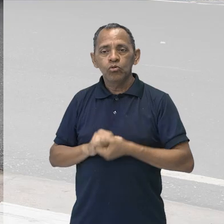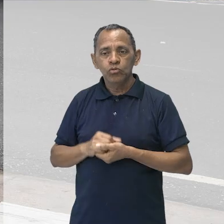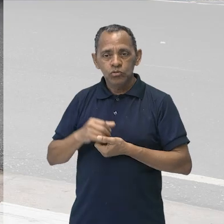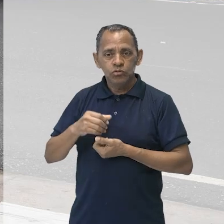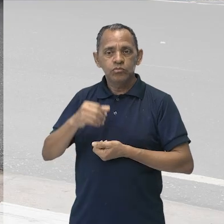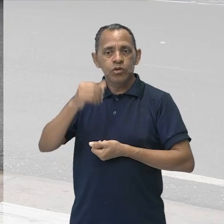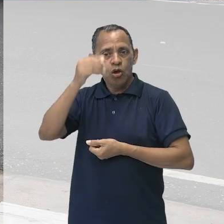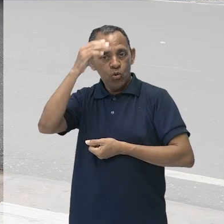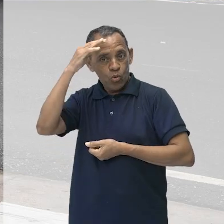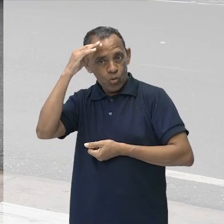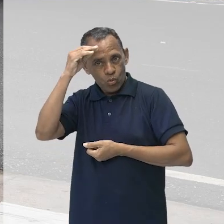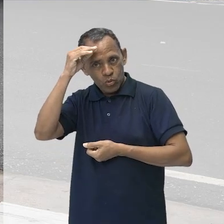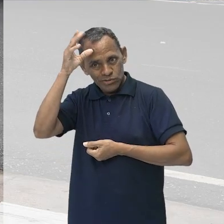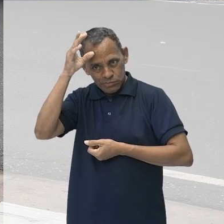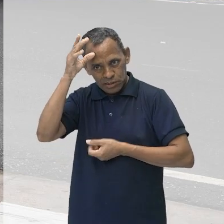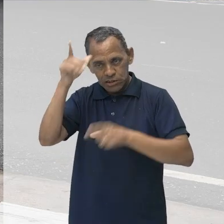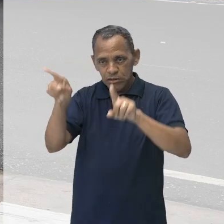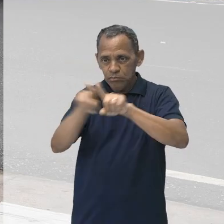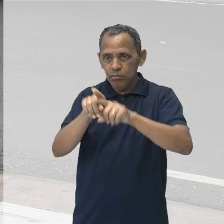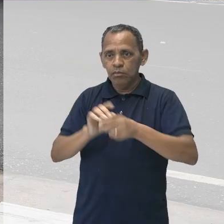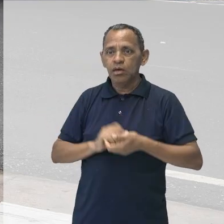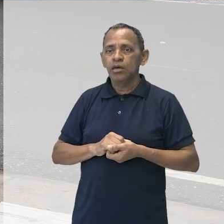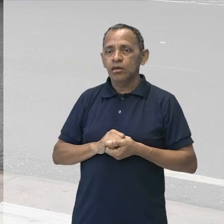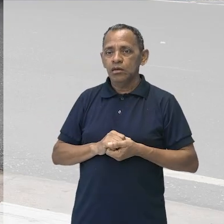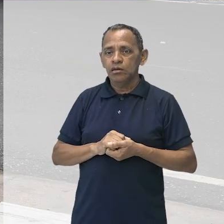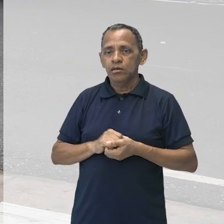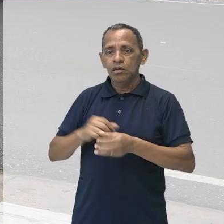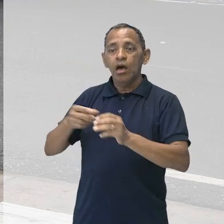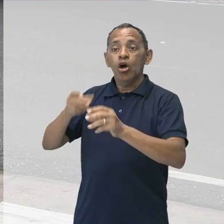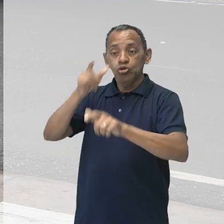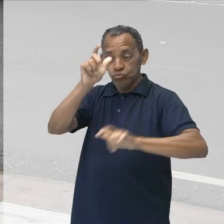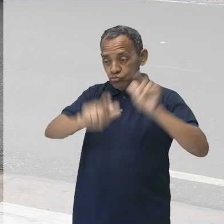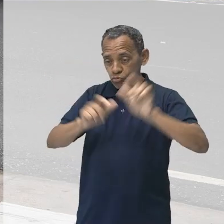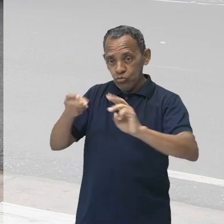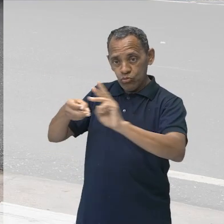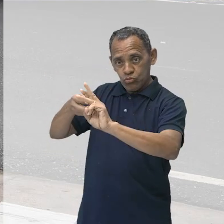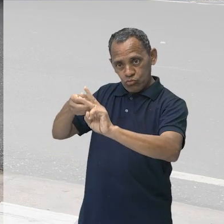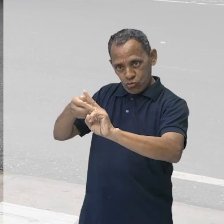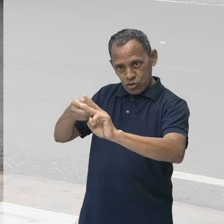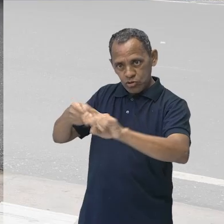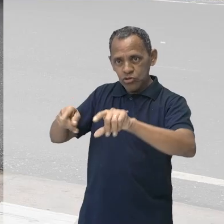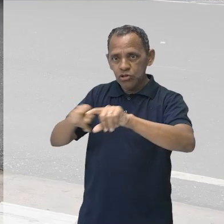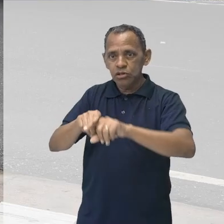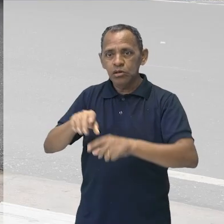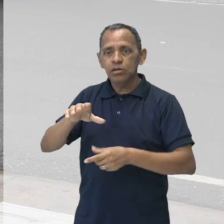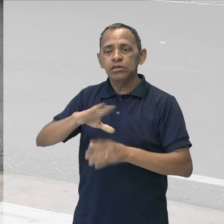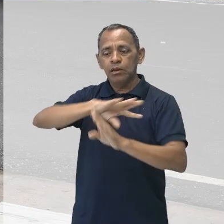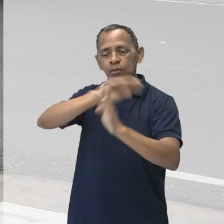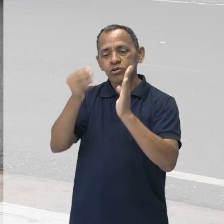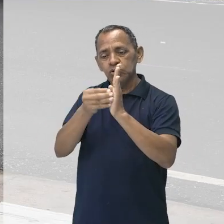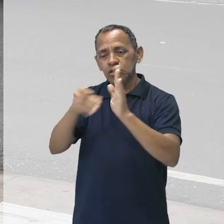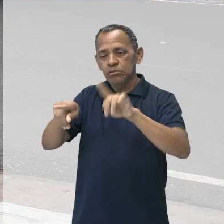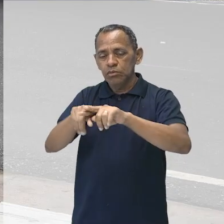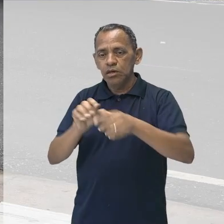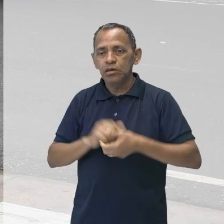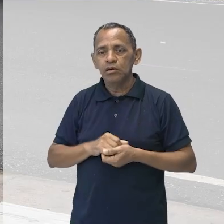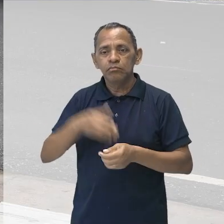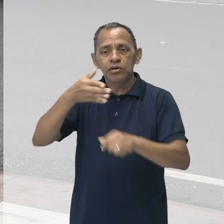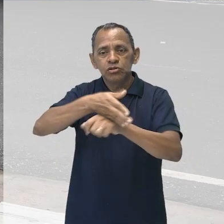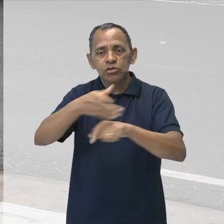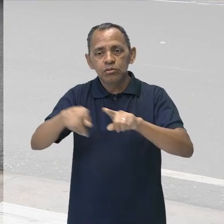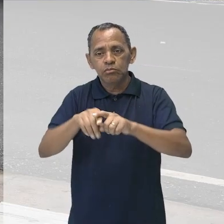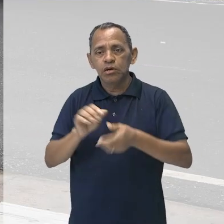e respeito aos povos nativos amazônicos. Raiz participou de diversos festivais nacionais